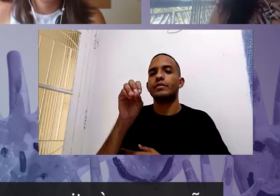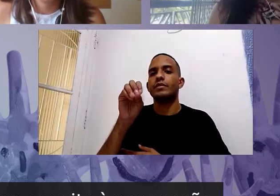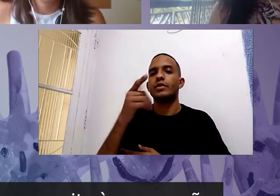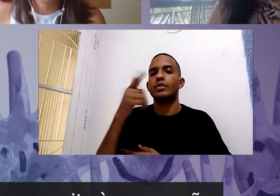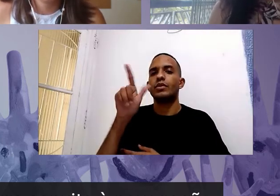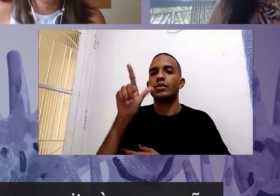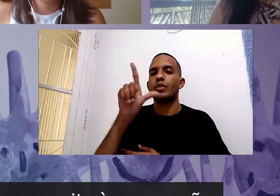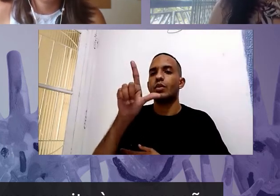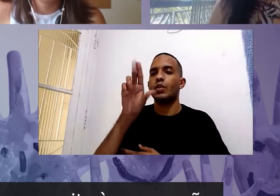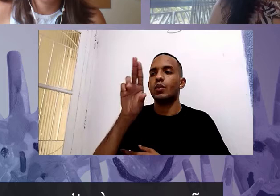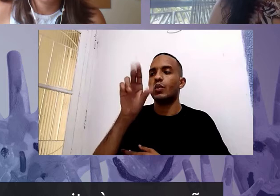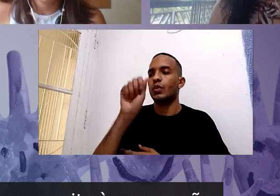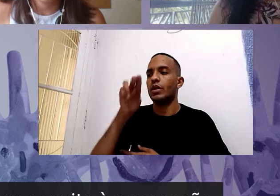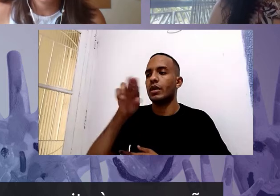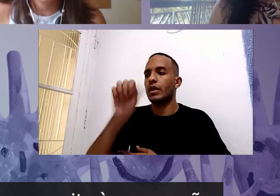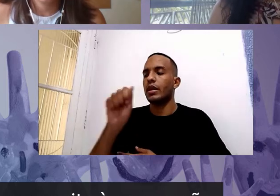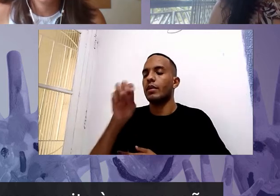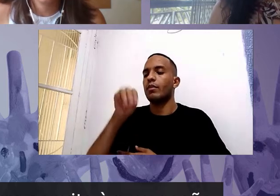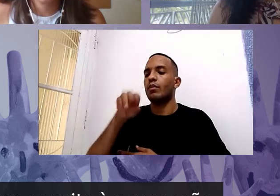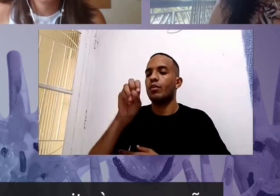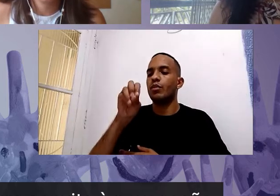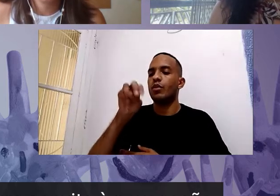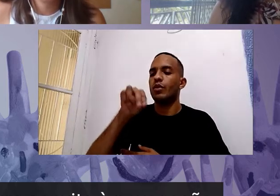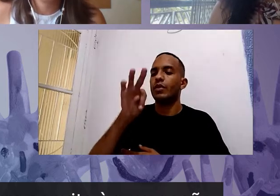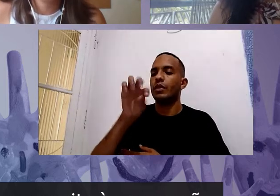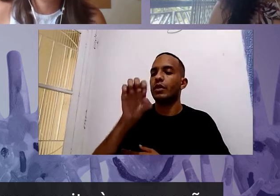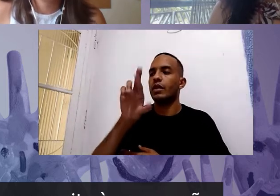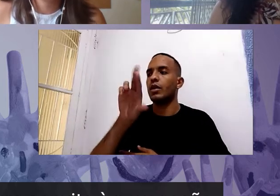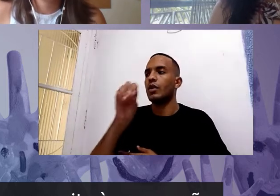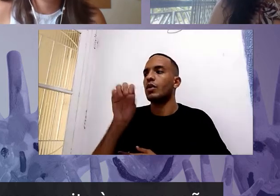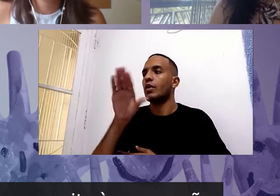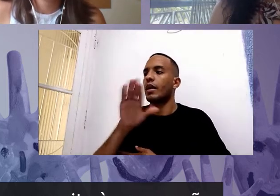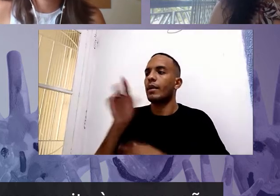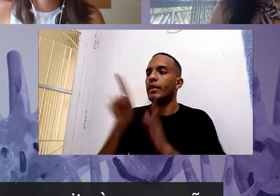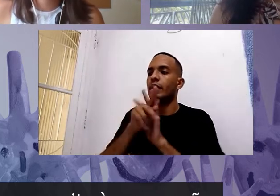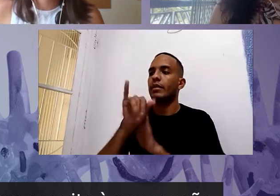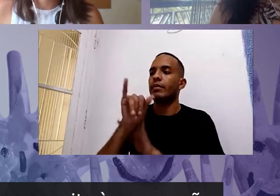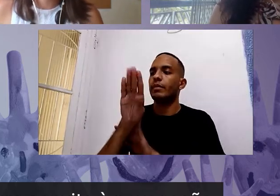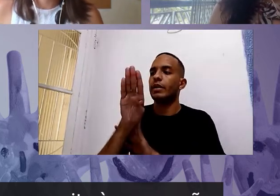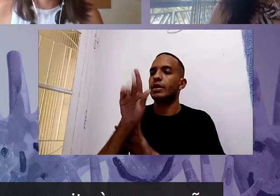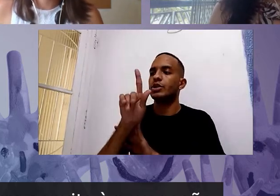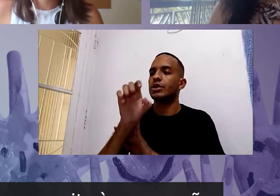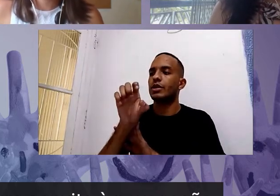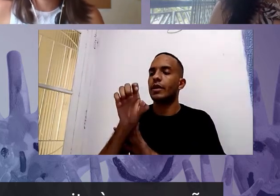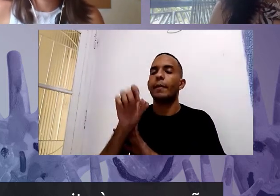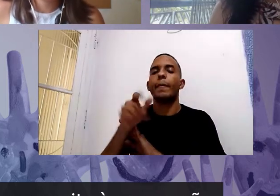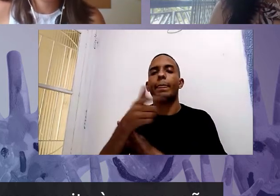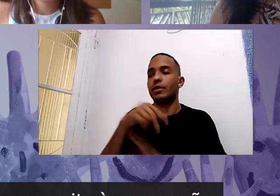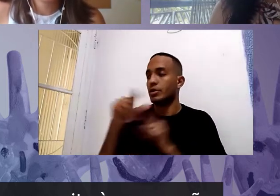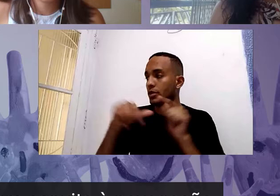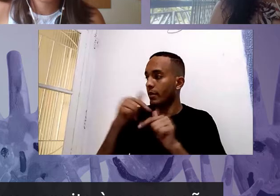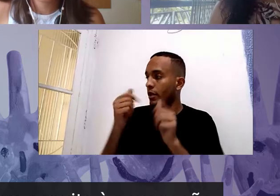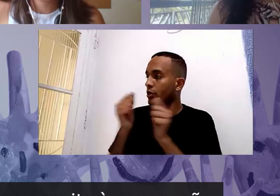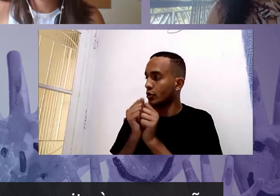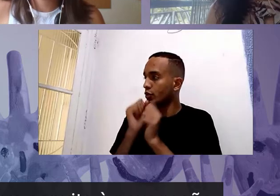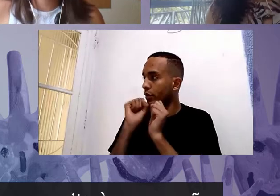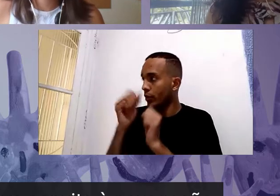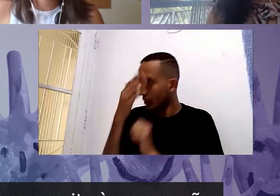Botelho, do IBGE. Thaís, se esqueci alguém, pode me socorrer nesse momento. A gente trabalha em dupla e vamos